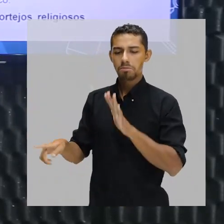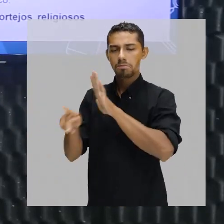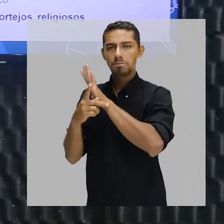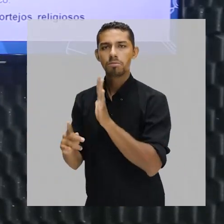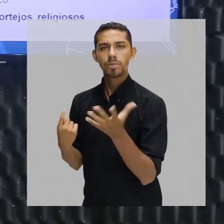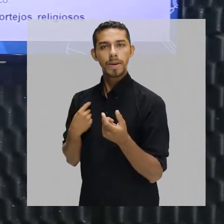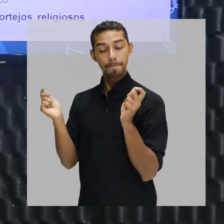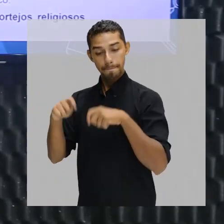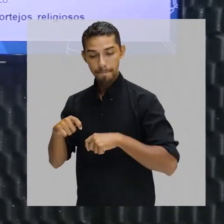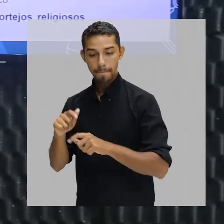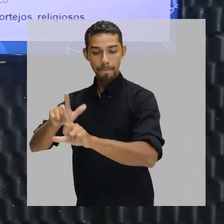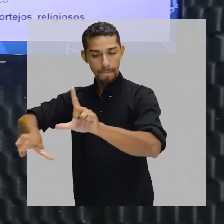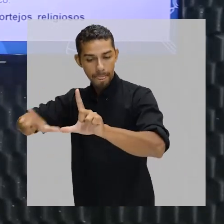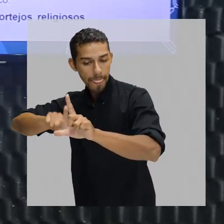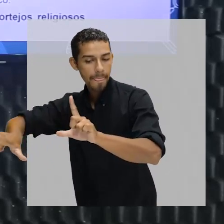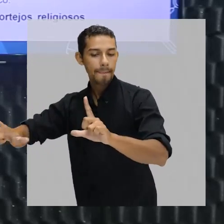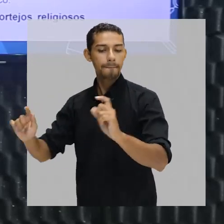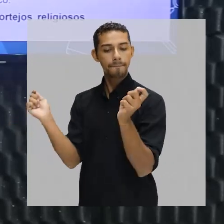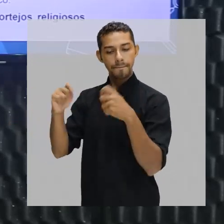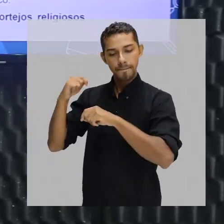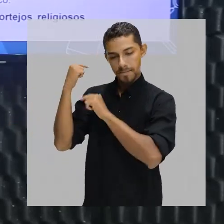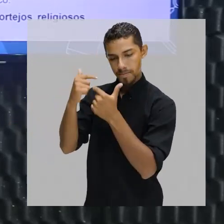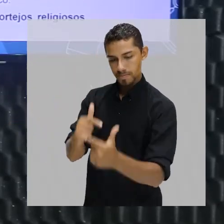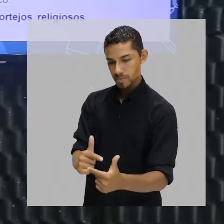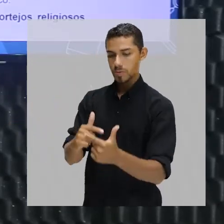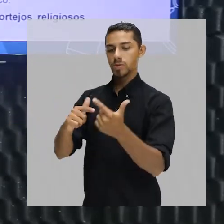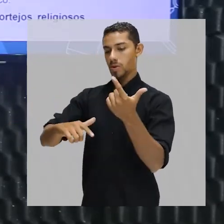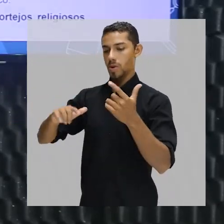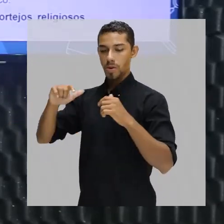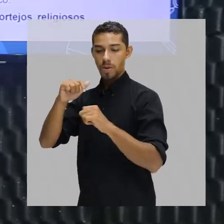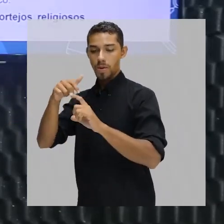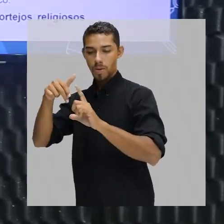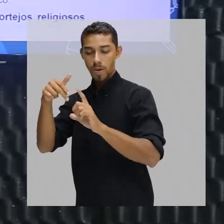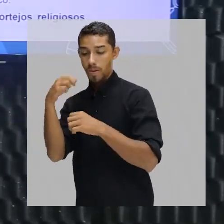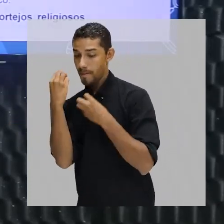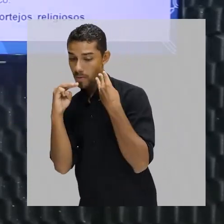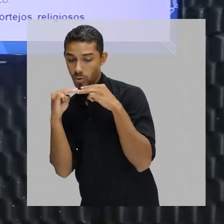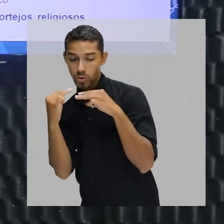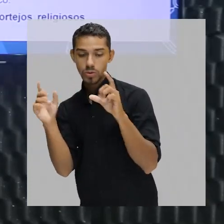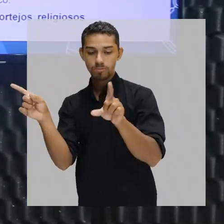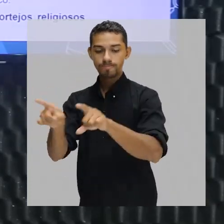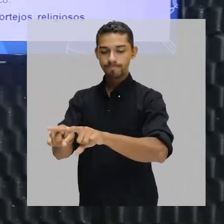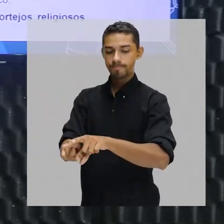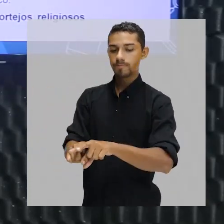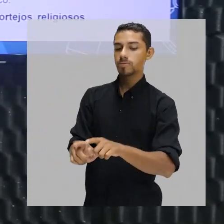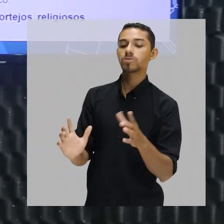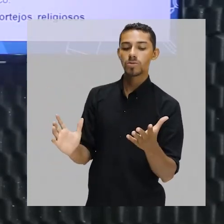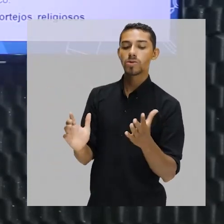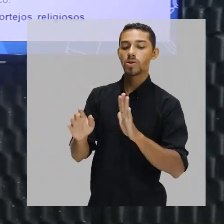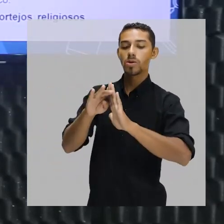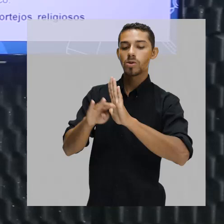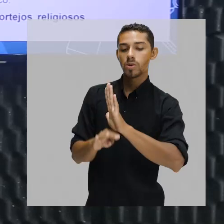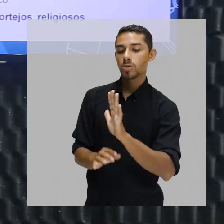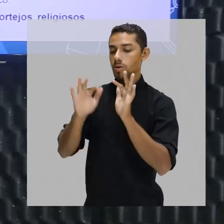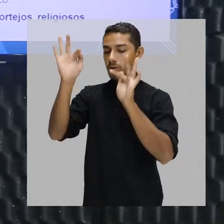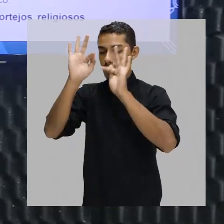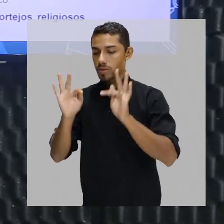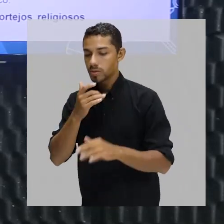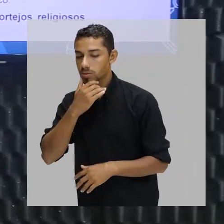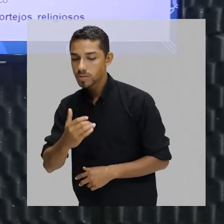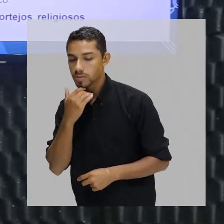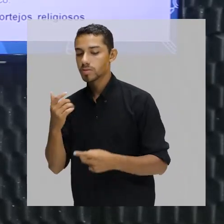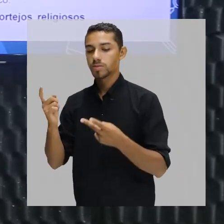tradicionais, letras, episódios, coreografia e música. Há um roteiro bem aí de como a coisa acontece. Quando? Natal, Dia de Rei, Festa